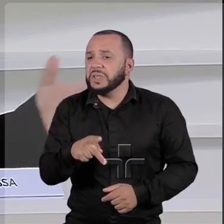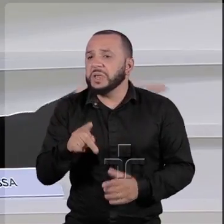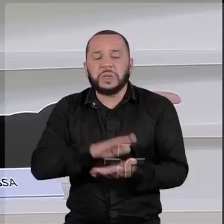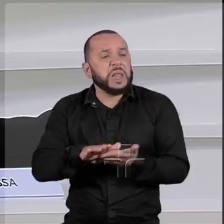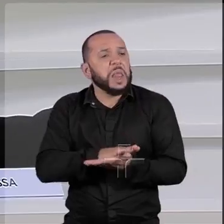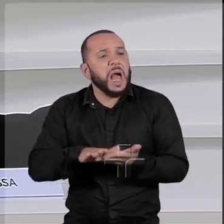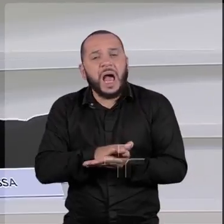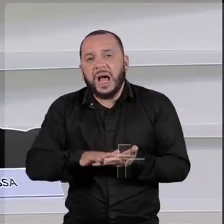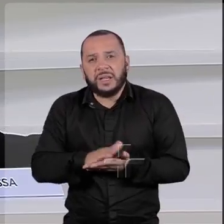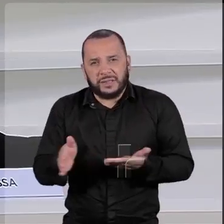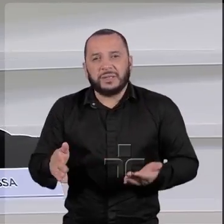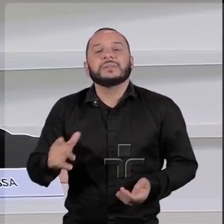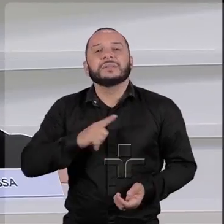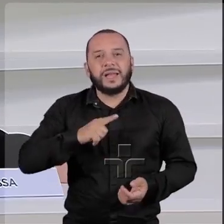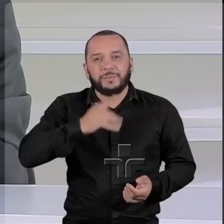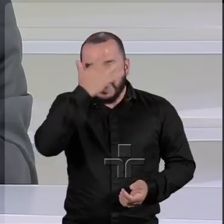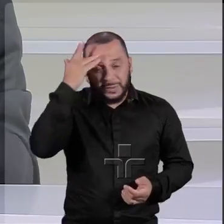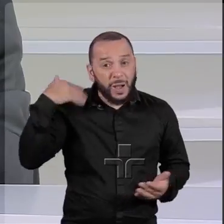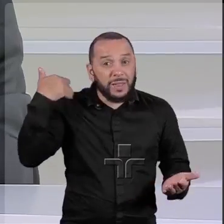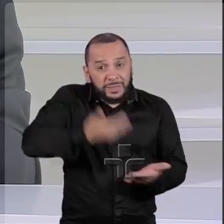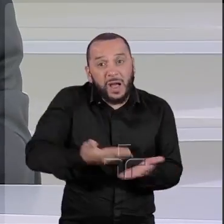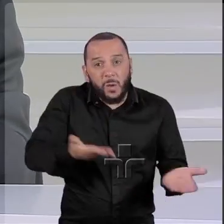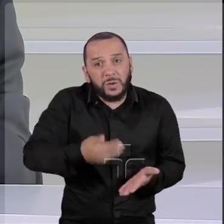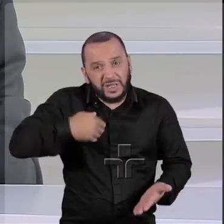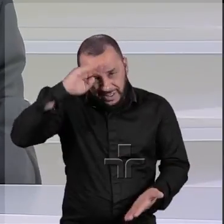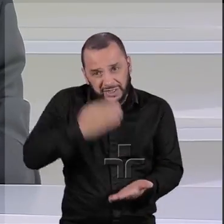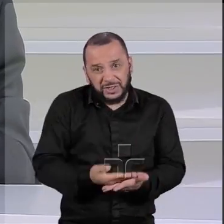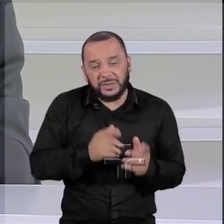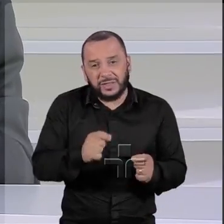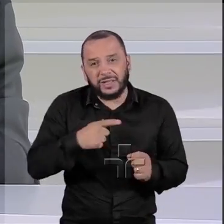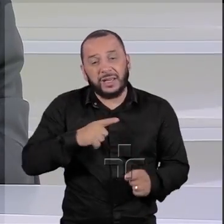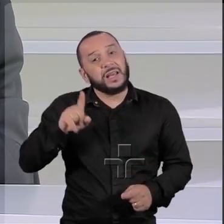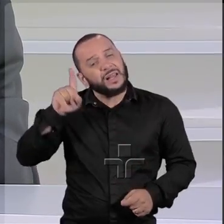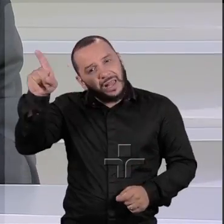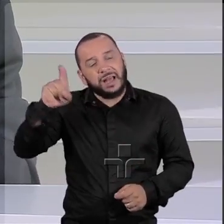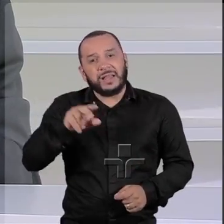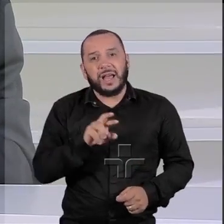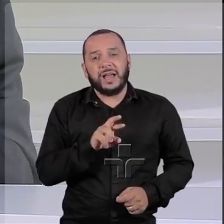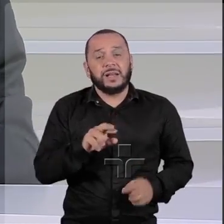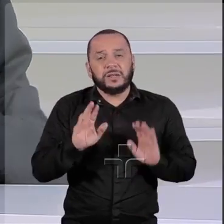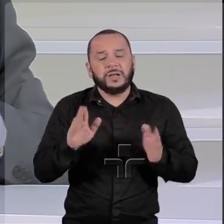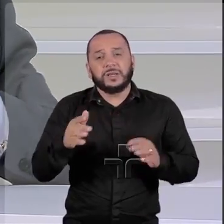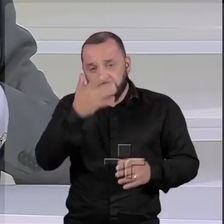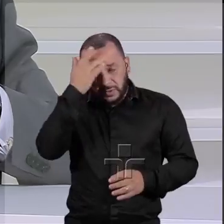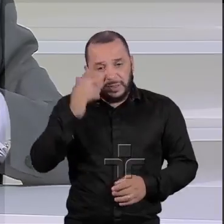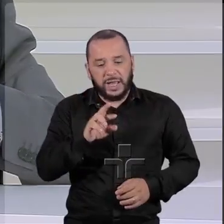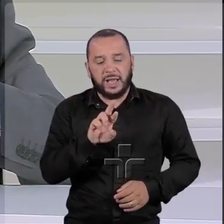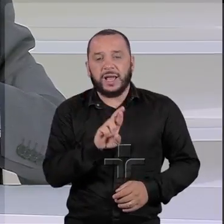pensamento, acredito que foi meio superado. Só mais um comentário. E gente da Receita Federal, do sindicato da Receita Federal,